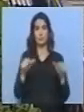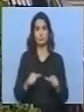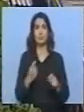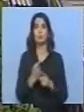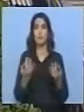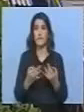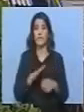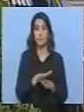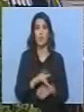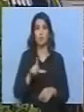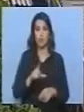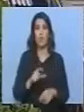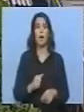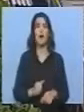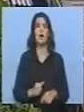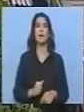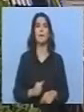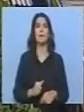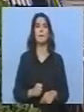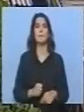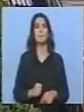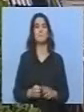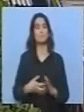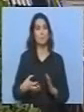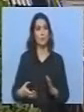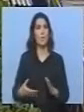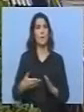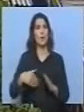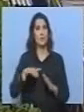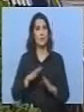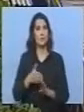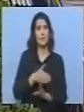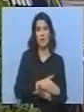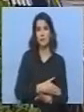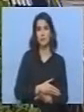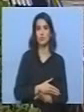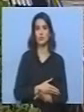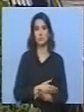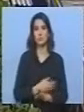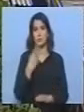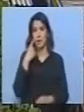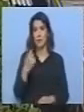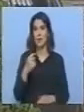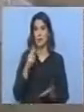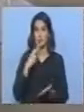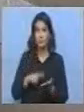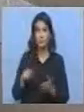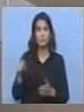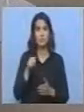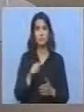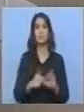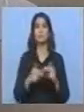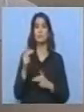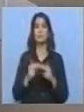em Lisboa já era mais complicada antes de ter tomado consciência do que existia. A construção de